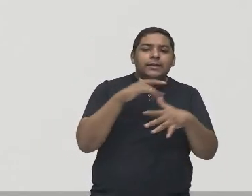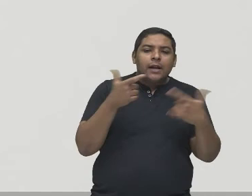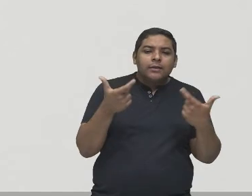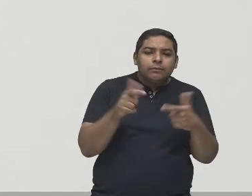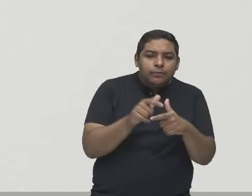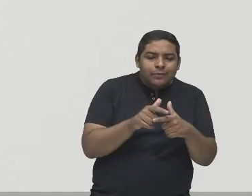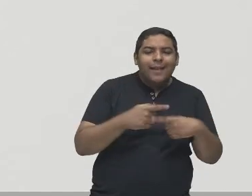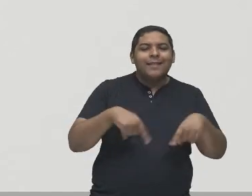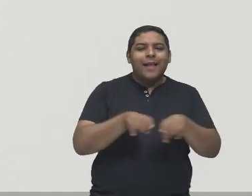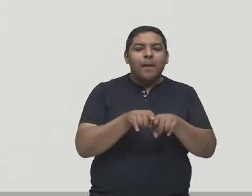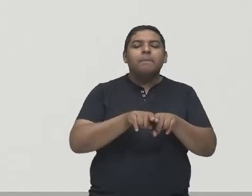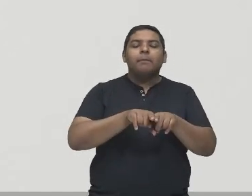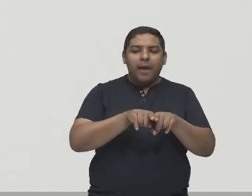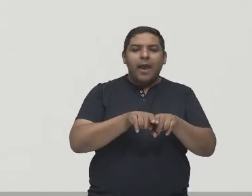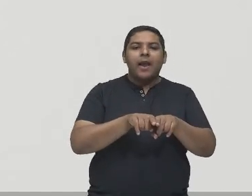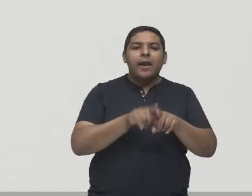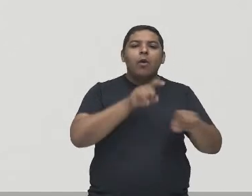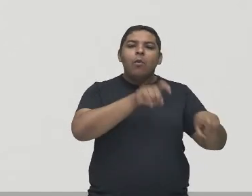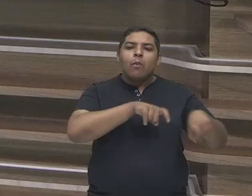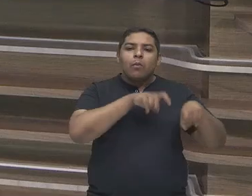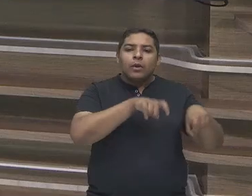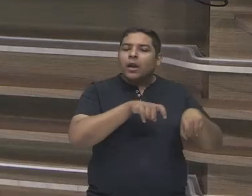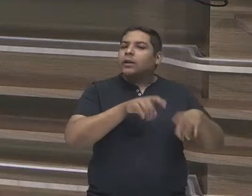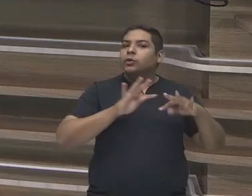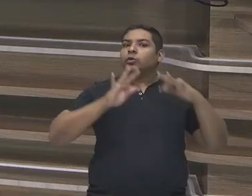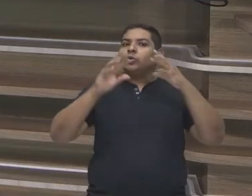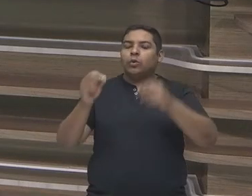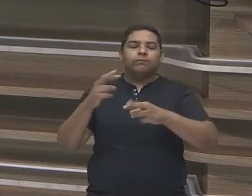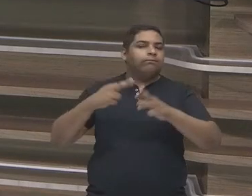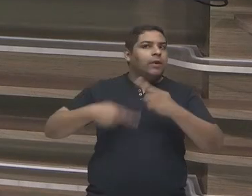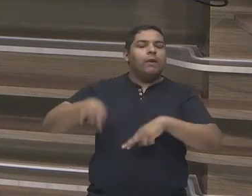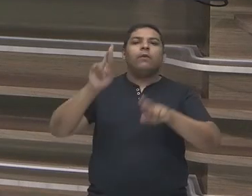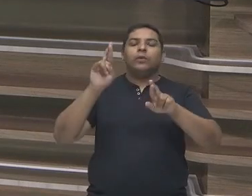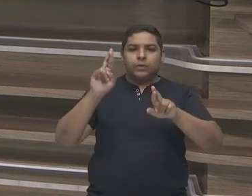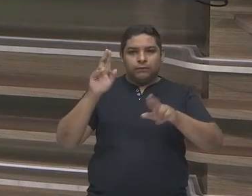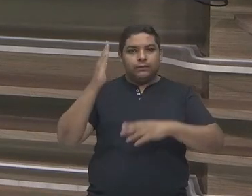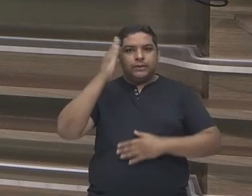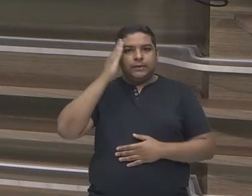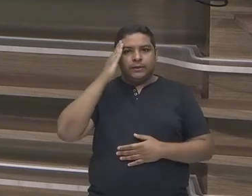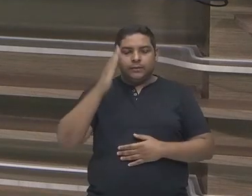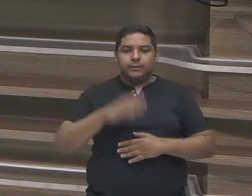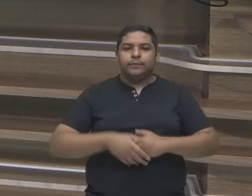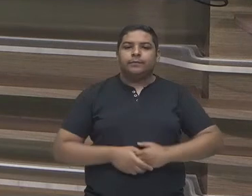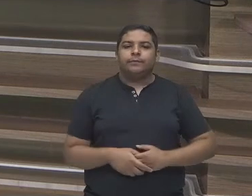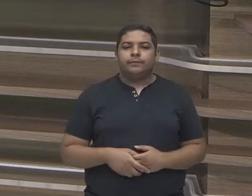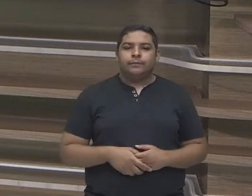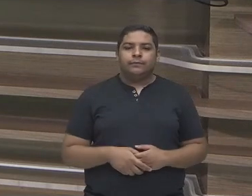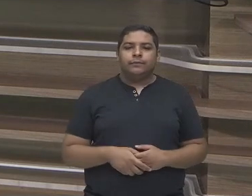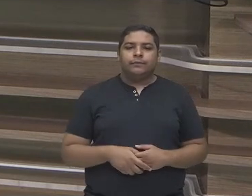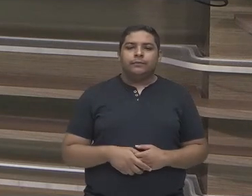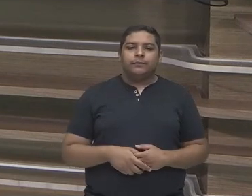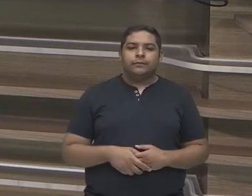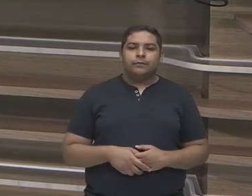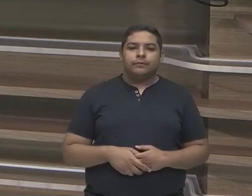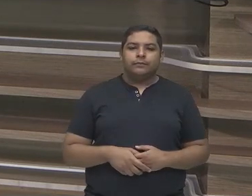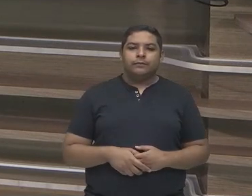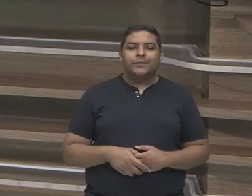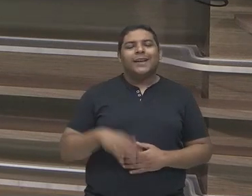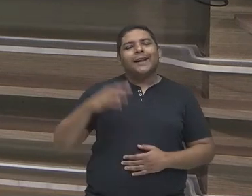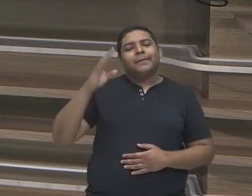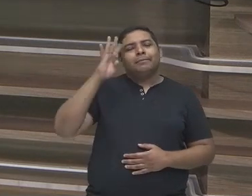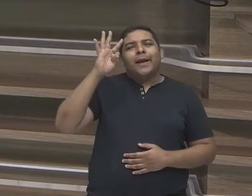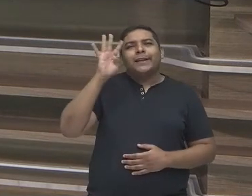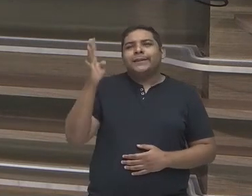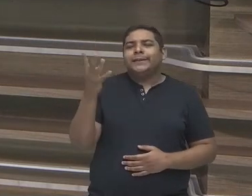agrupamentos rurais. Todo mundo vai ouvir falar na Revolução. Então, vocês imaginem a população francesa que vivia